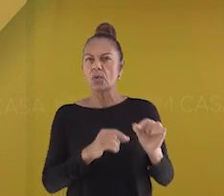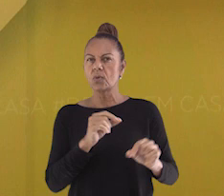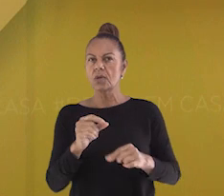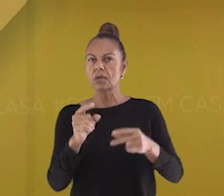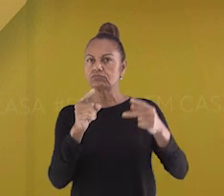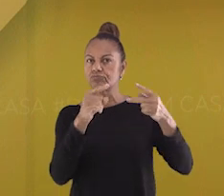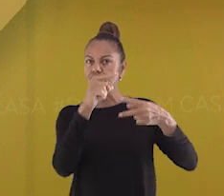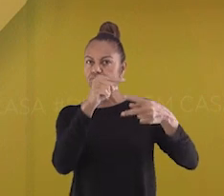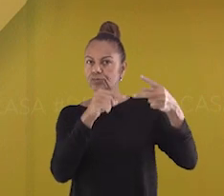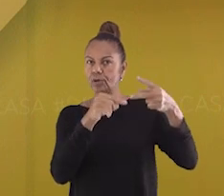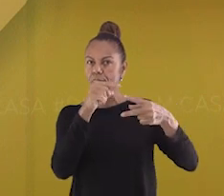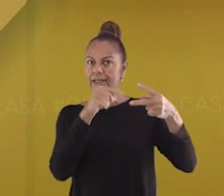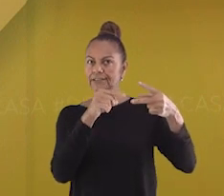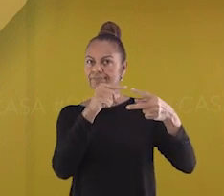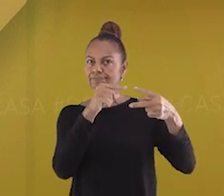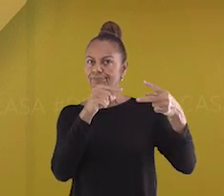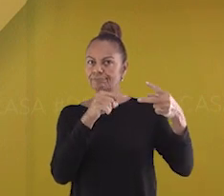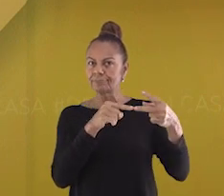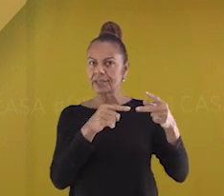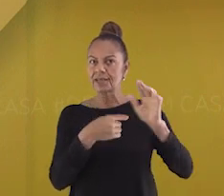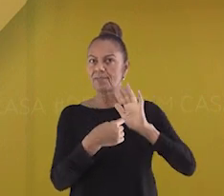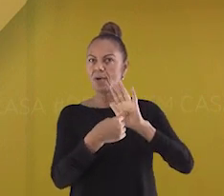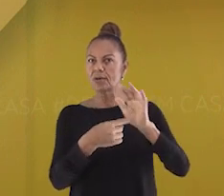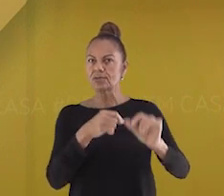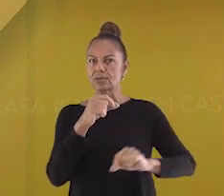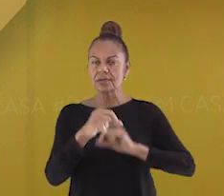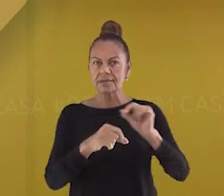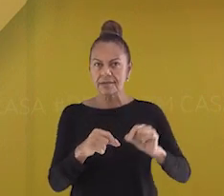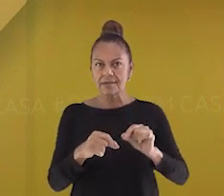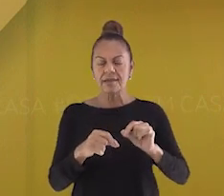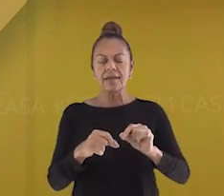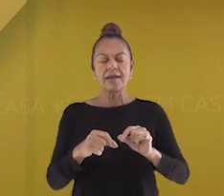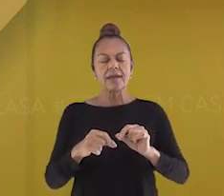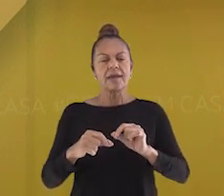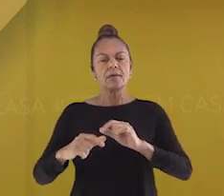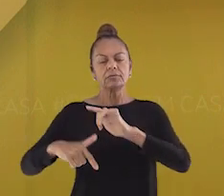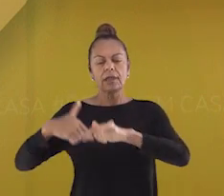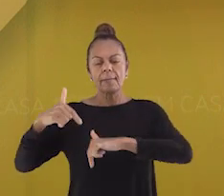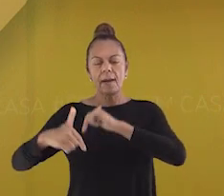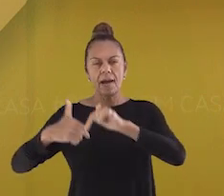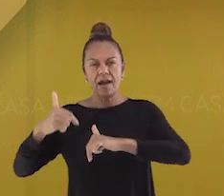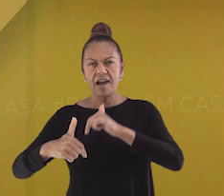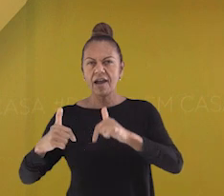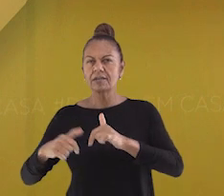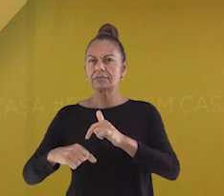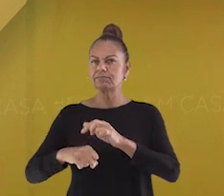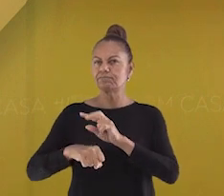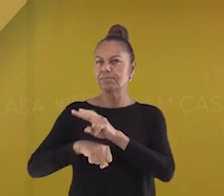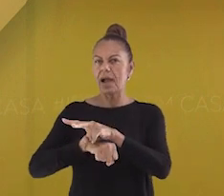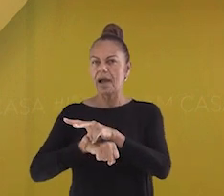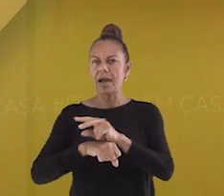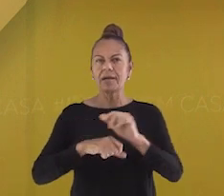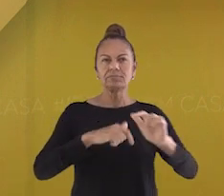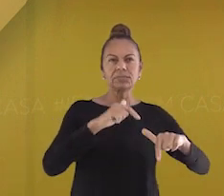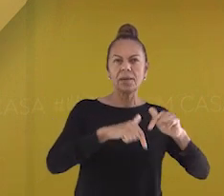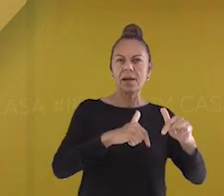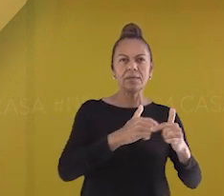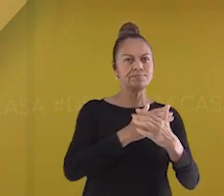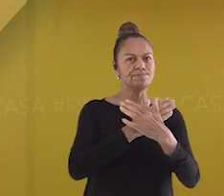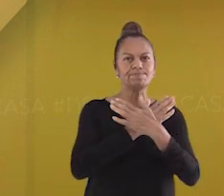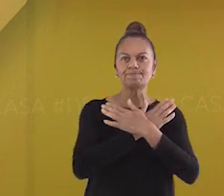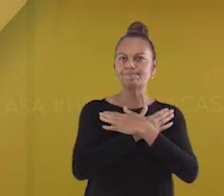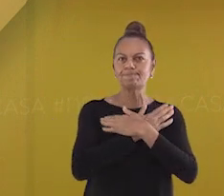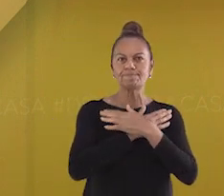indicadores que têm relação direta com emprego e desemprego no Brasil: a população